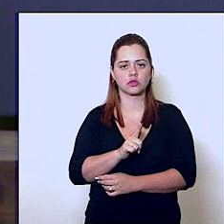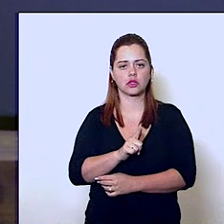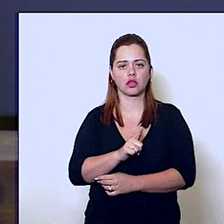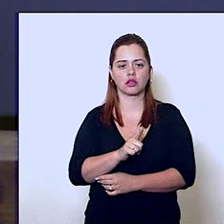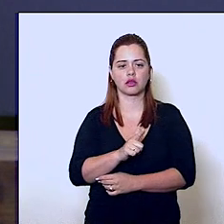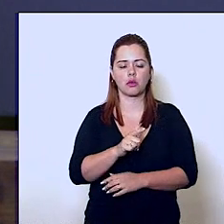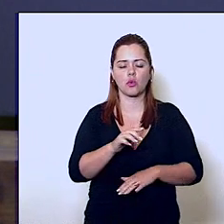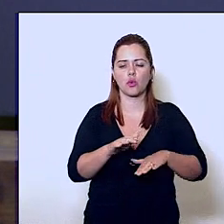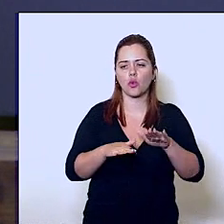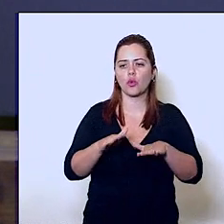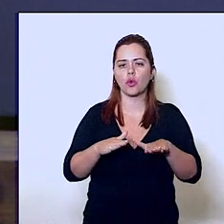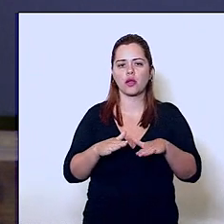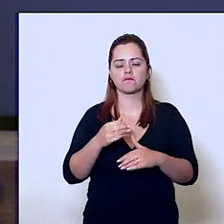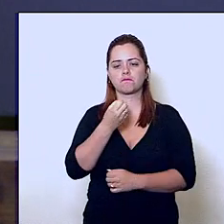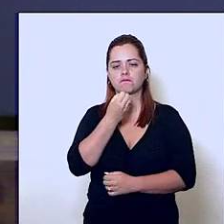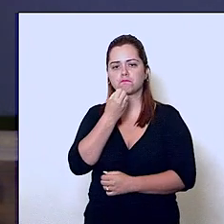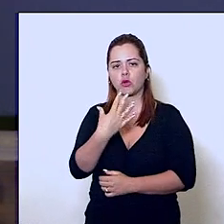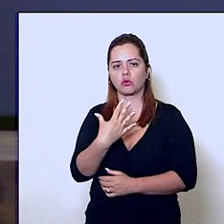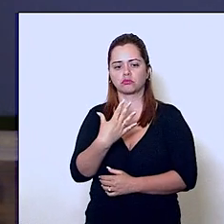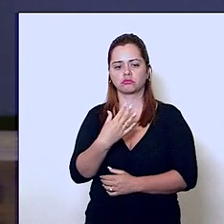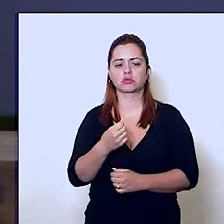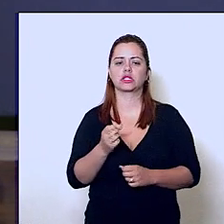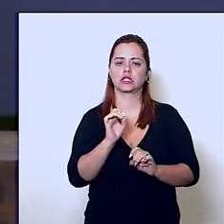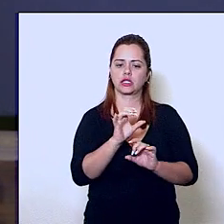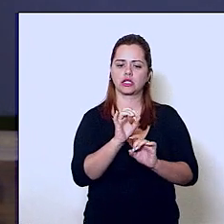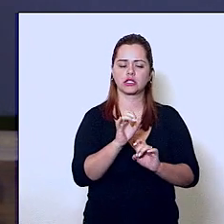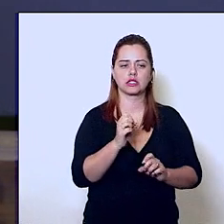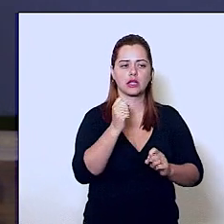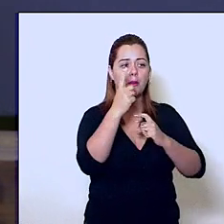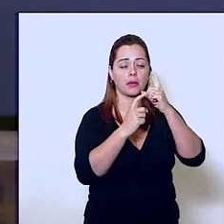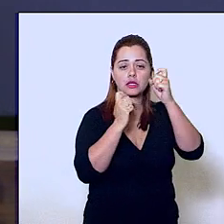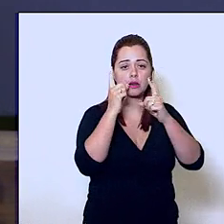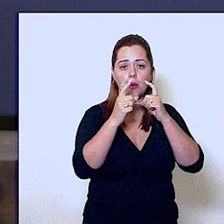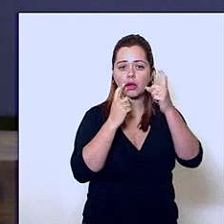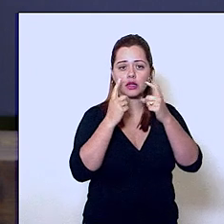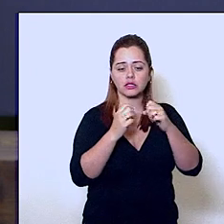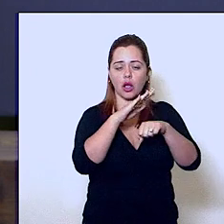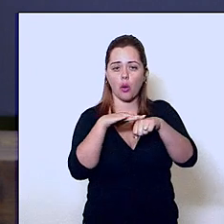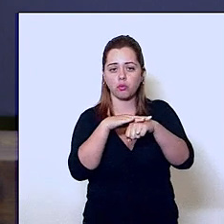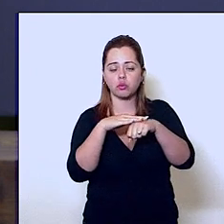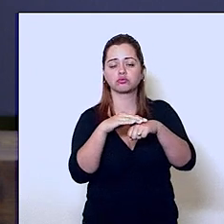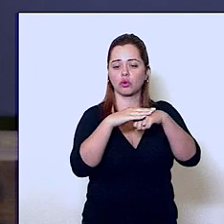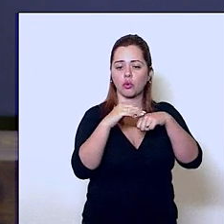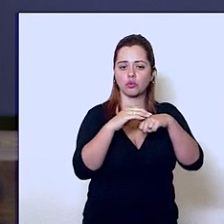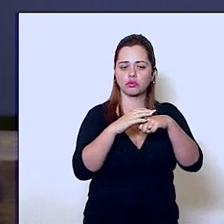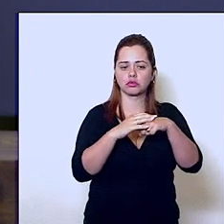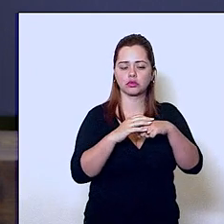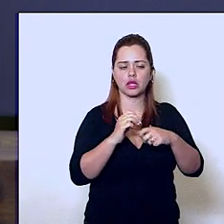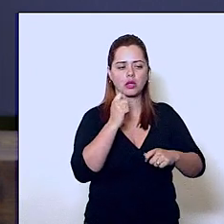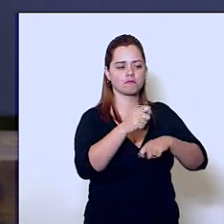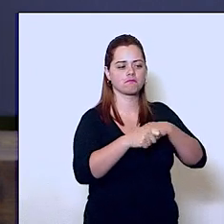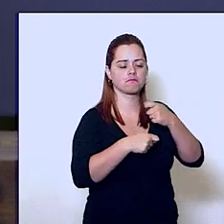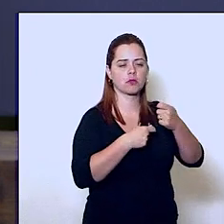em cada momento, expressar, né, a delicadeza no agir, a forma cordial, encontrar no olhar de